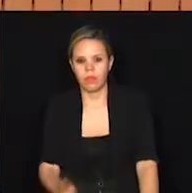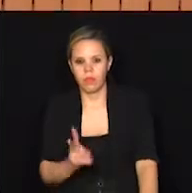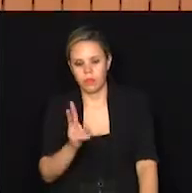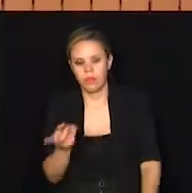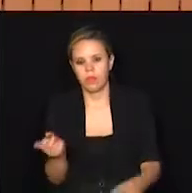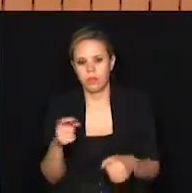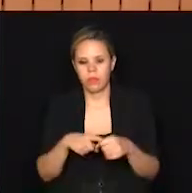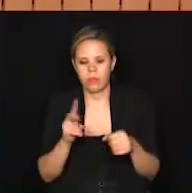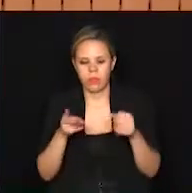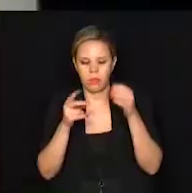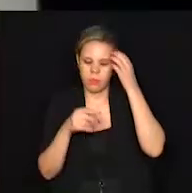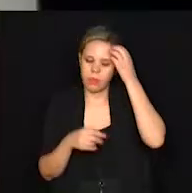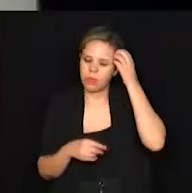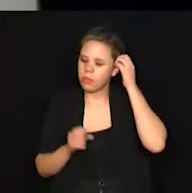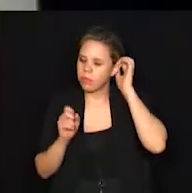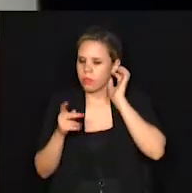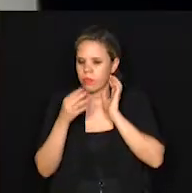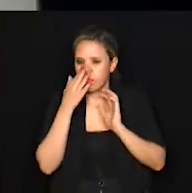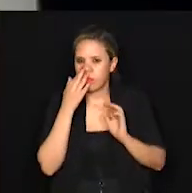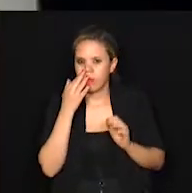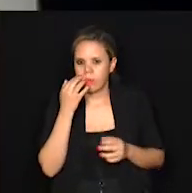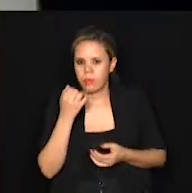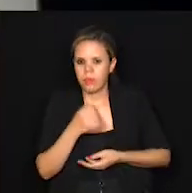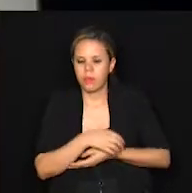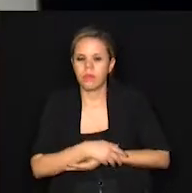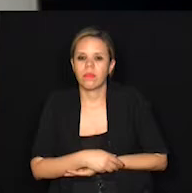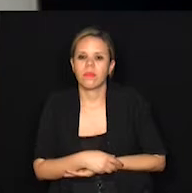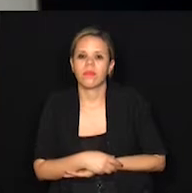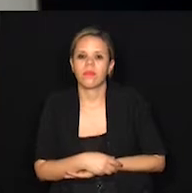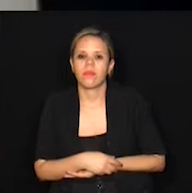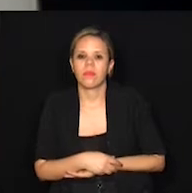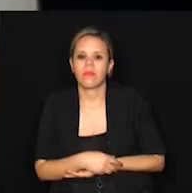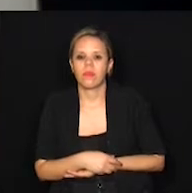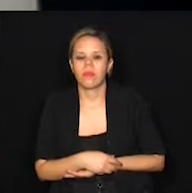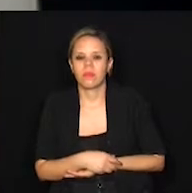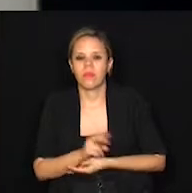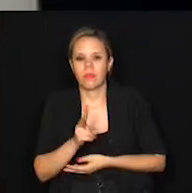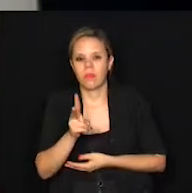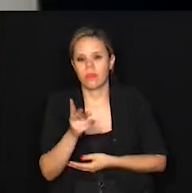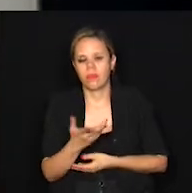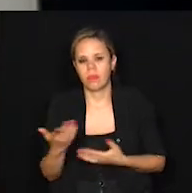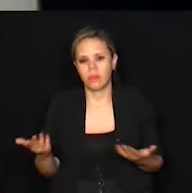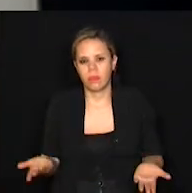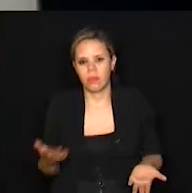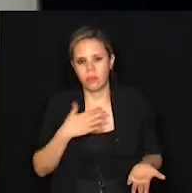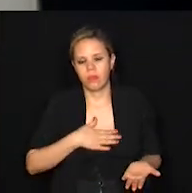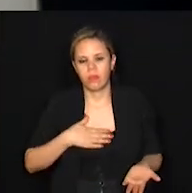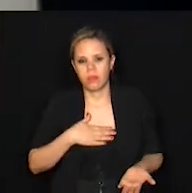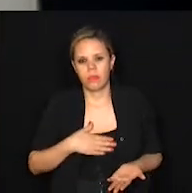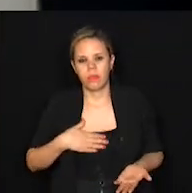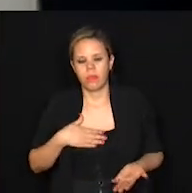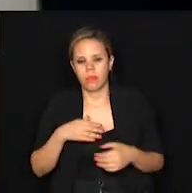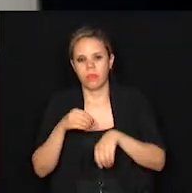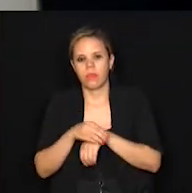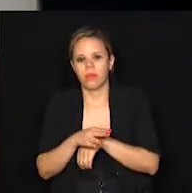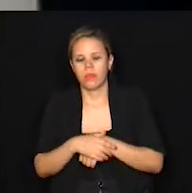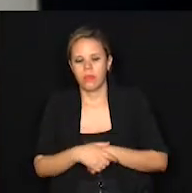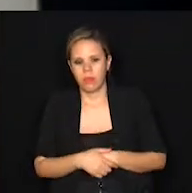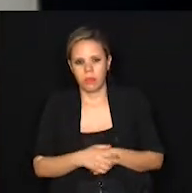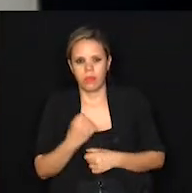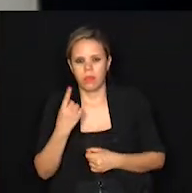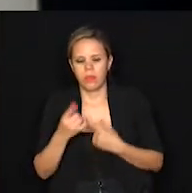eu não aguento, eu vou tirar. Então, essa é uma realidade das nossas crianças. Nem os adultos estão utilizando, né,